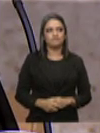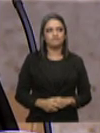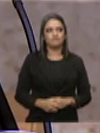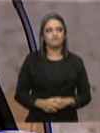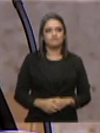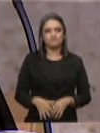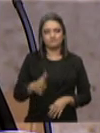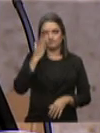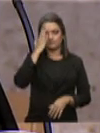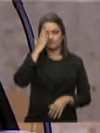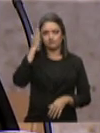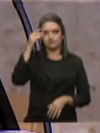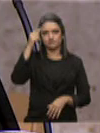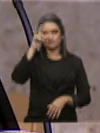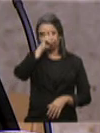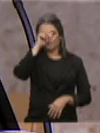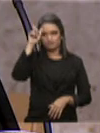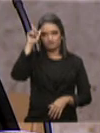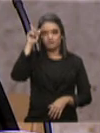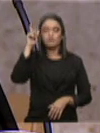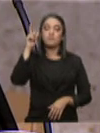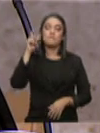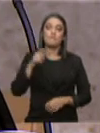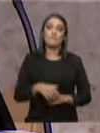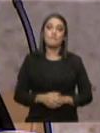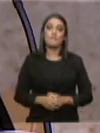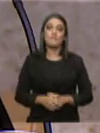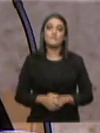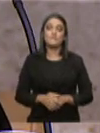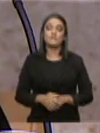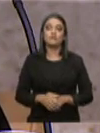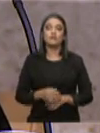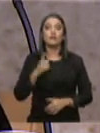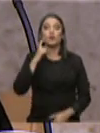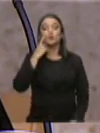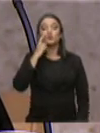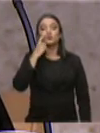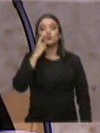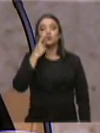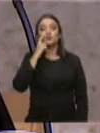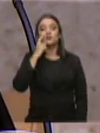ministro. Vossa Excelência, fique aqui. Ministro Nunes Marques.